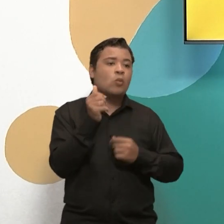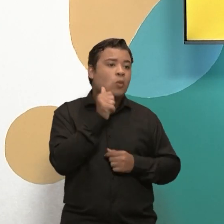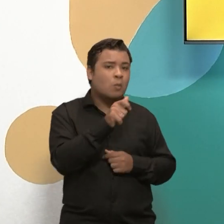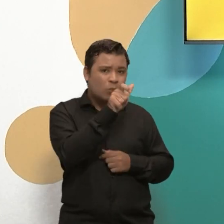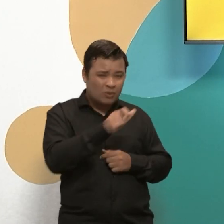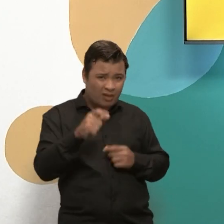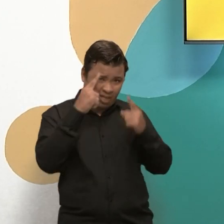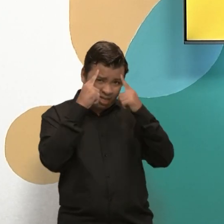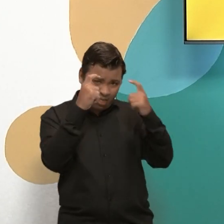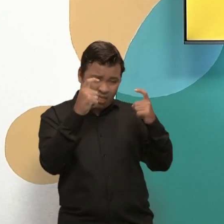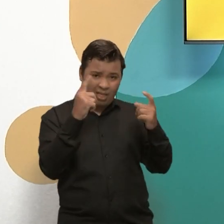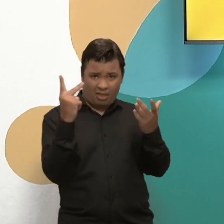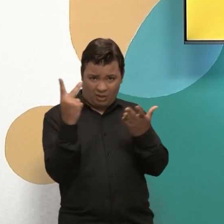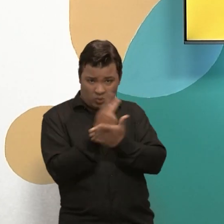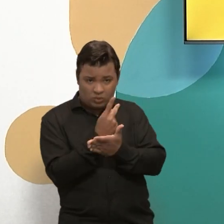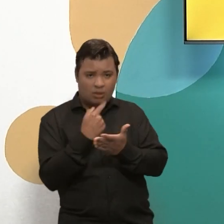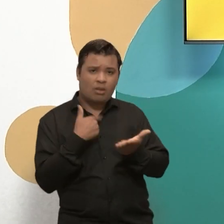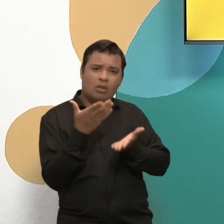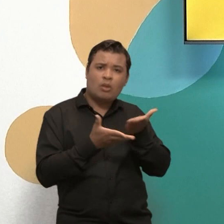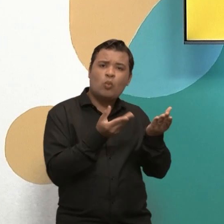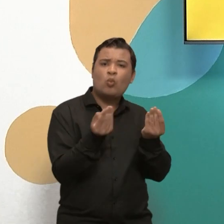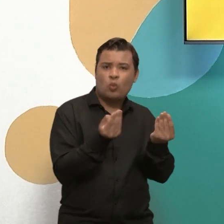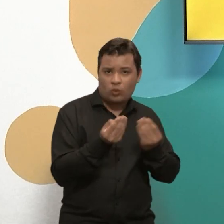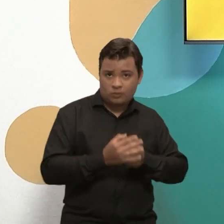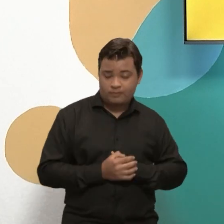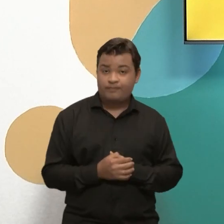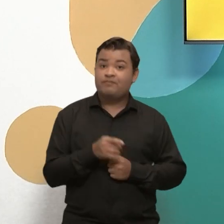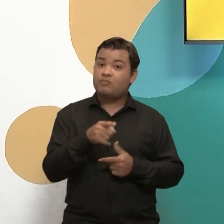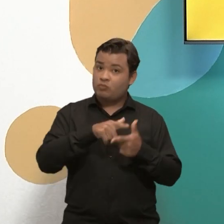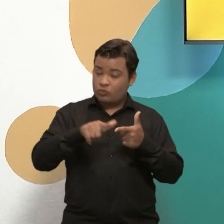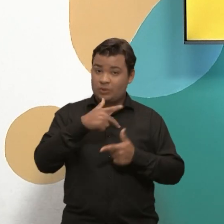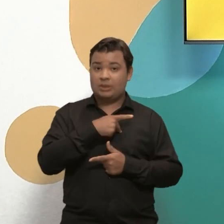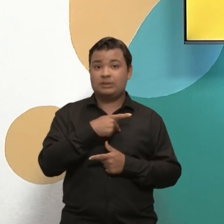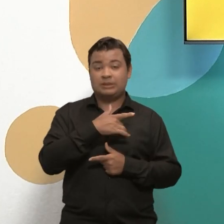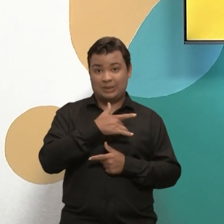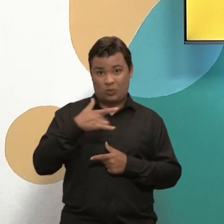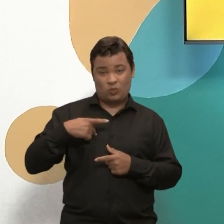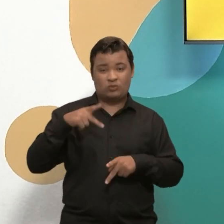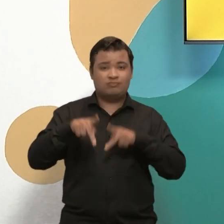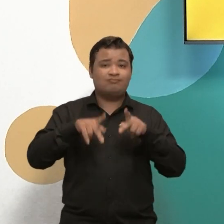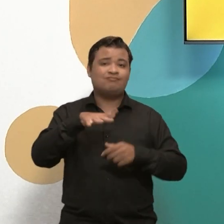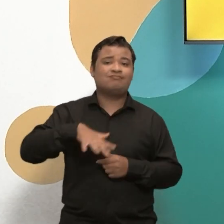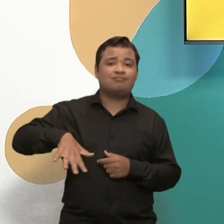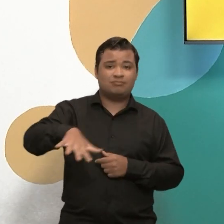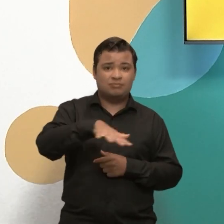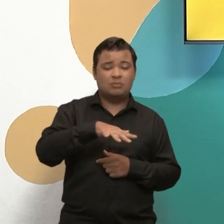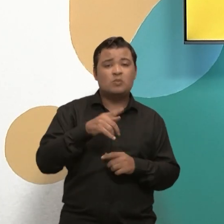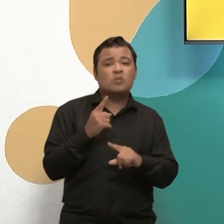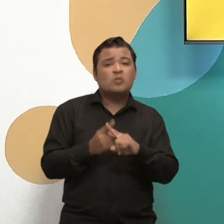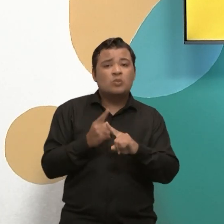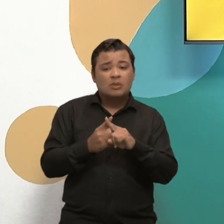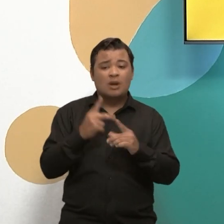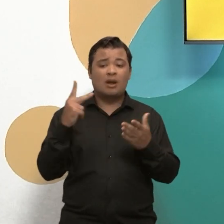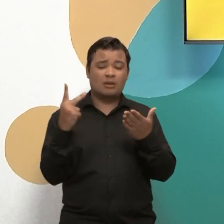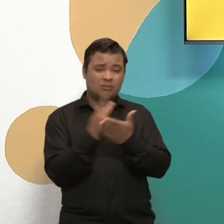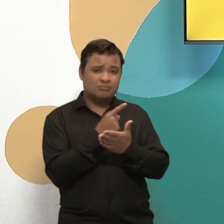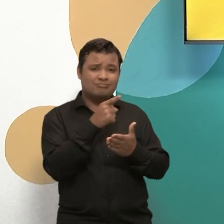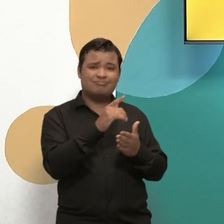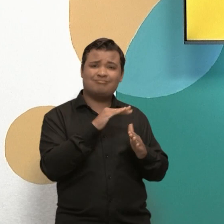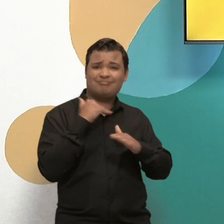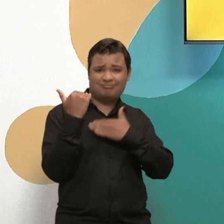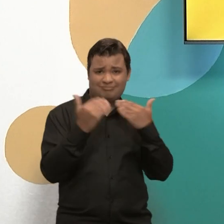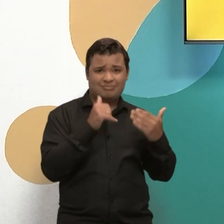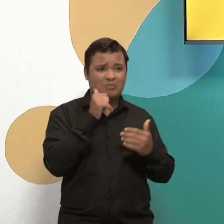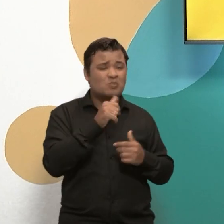de violência. Esse é um grave problema de saúde pública, responsável pela morbidade e mortalidade